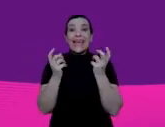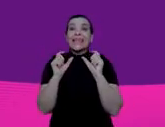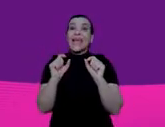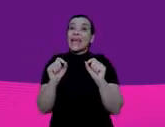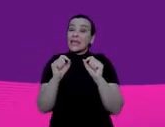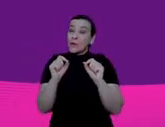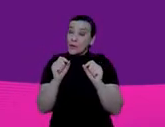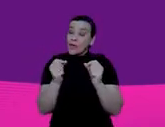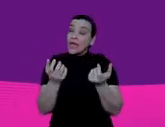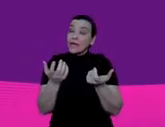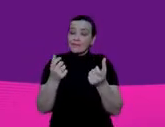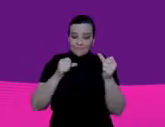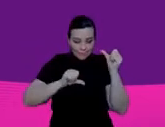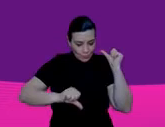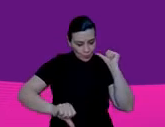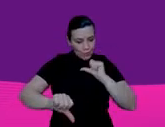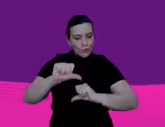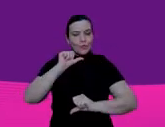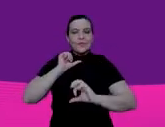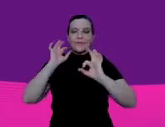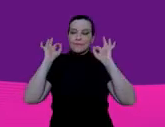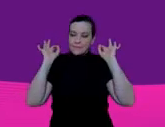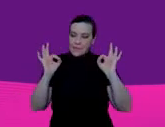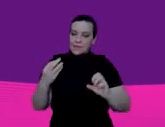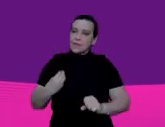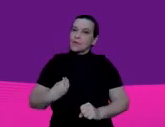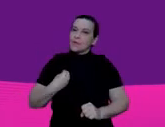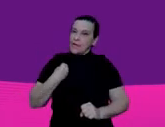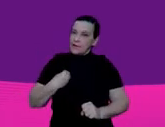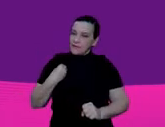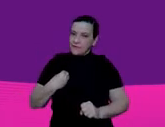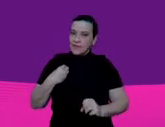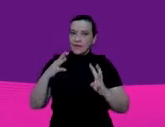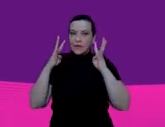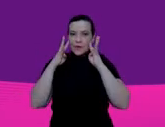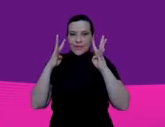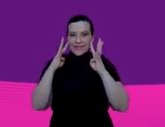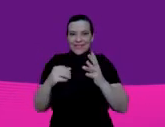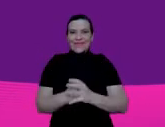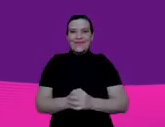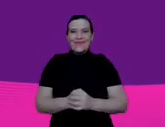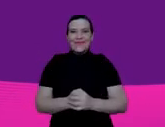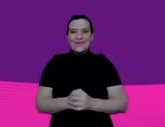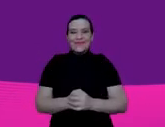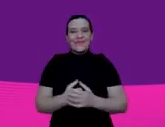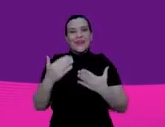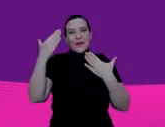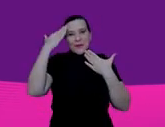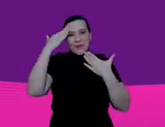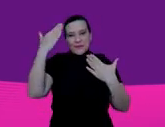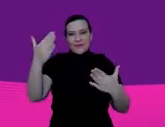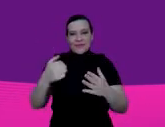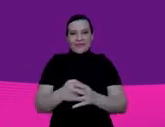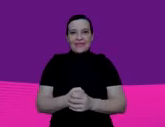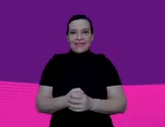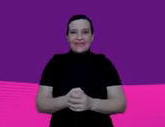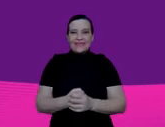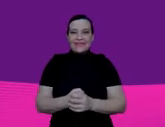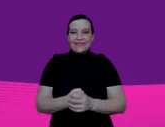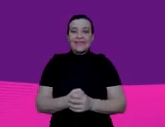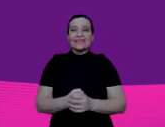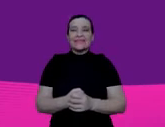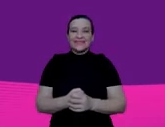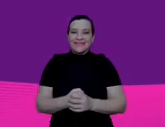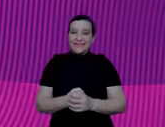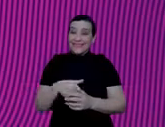uma transformação realmente para as suas vidas com um cuidado mais adequado. Mais uma vez, obrigado pelo convite de estar aqui no Summit e